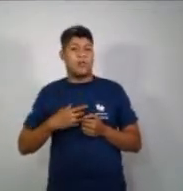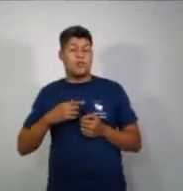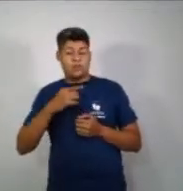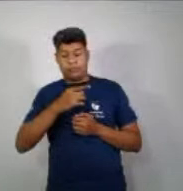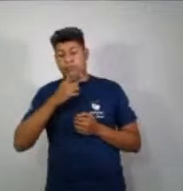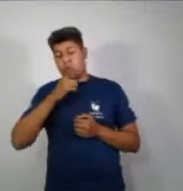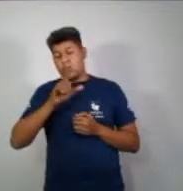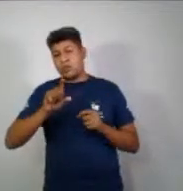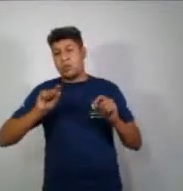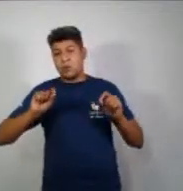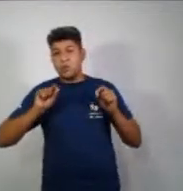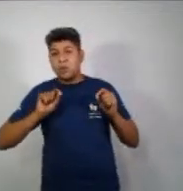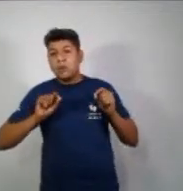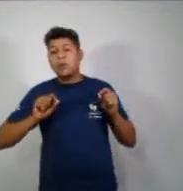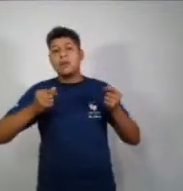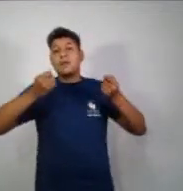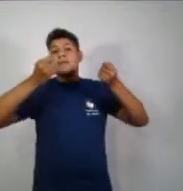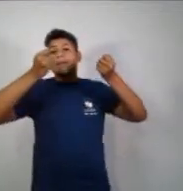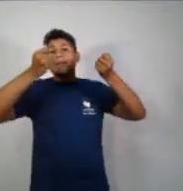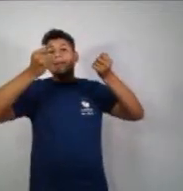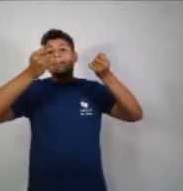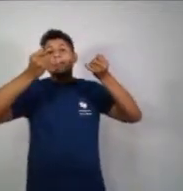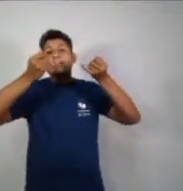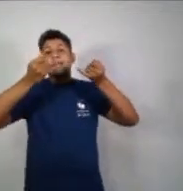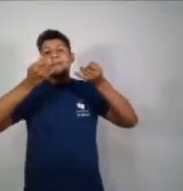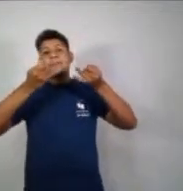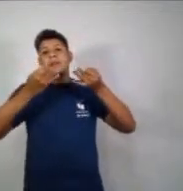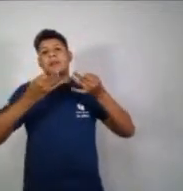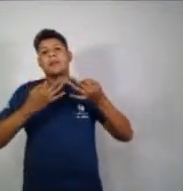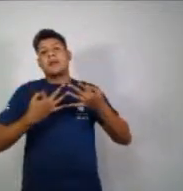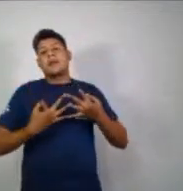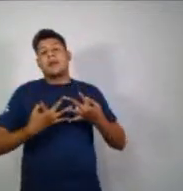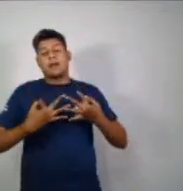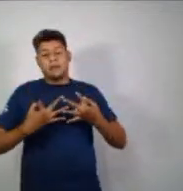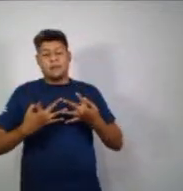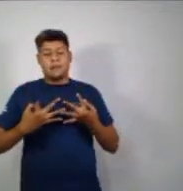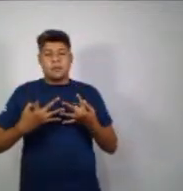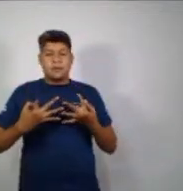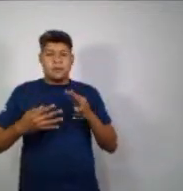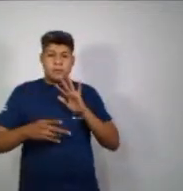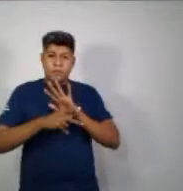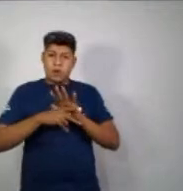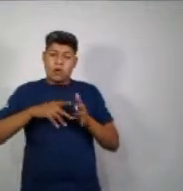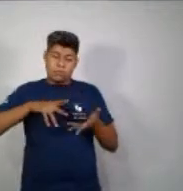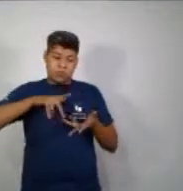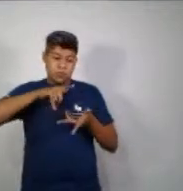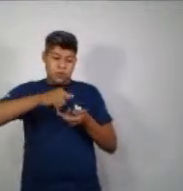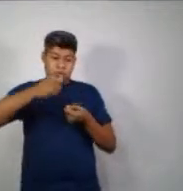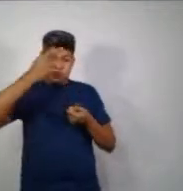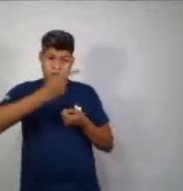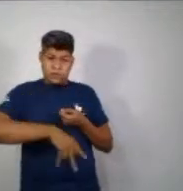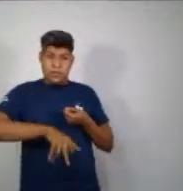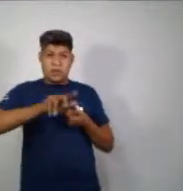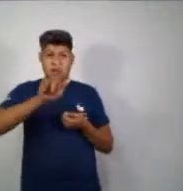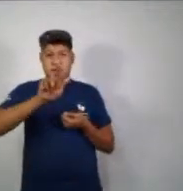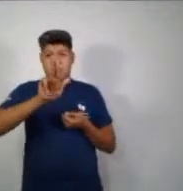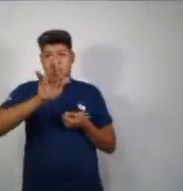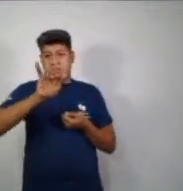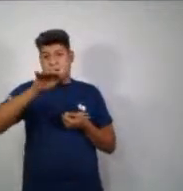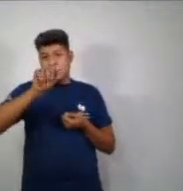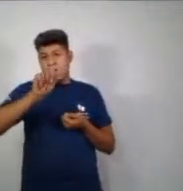consegue decifrar de uma maneira muito singular o universo do Guimarães Rosa, porque de